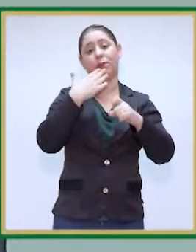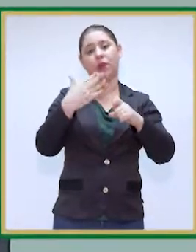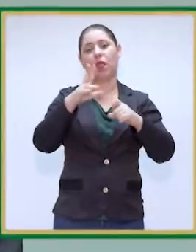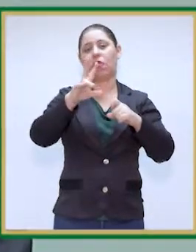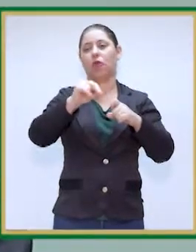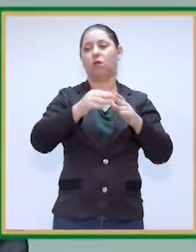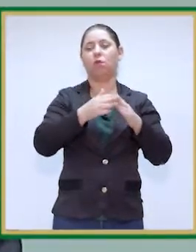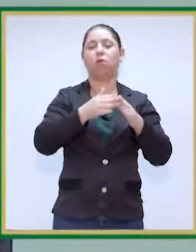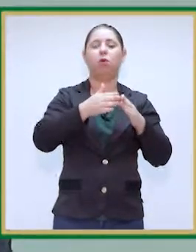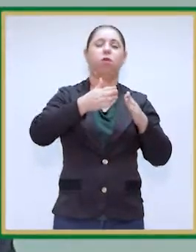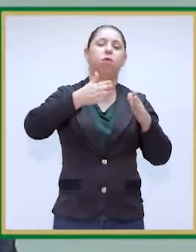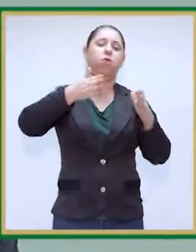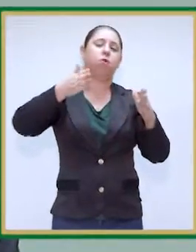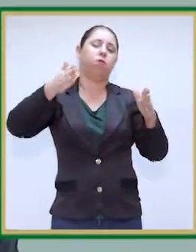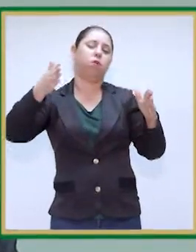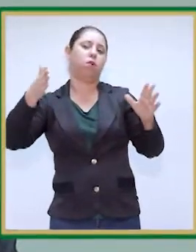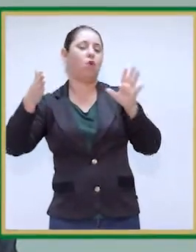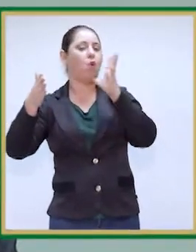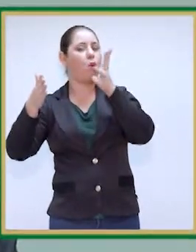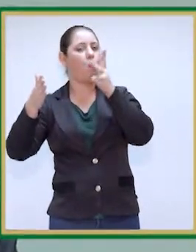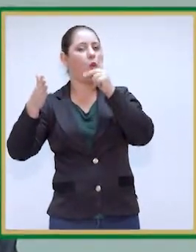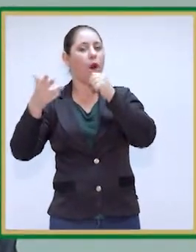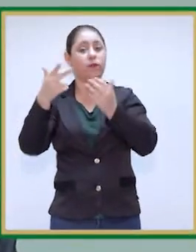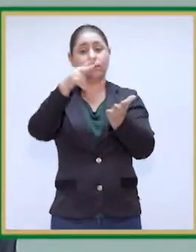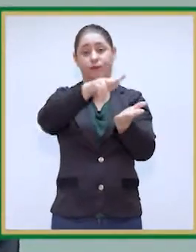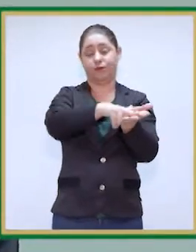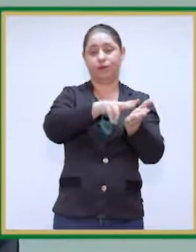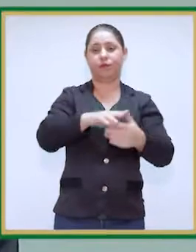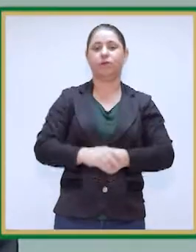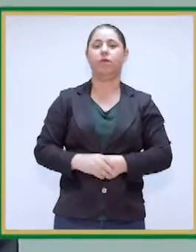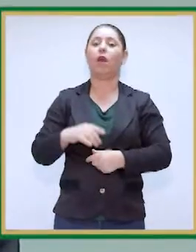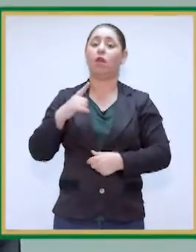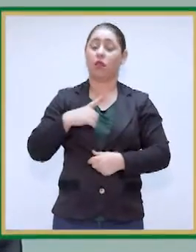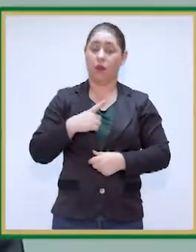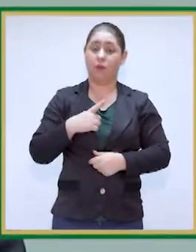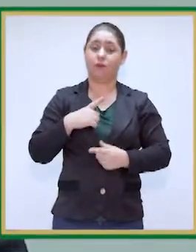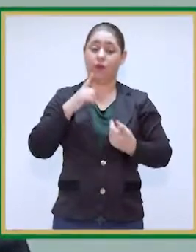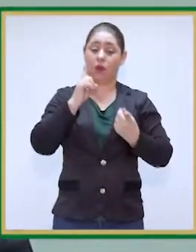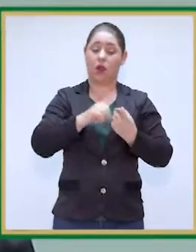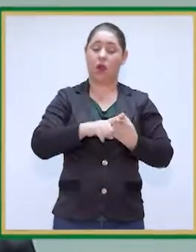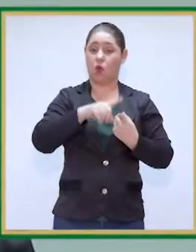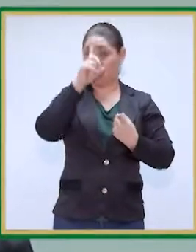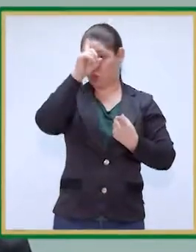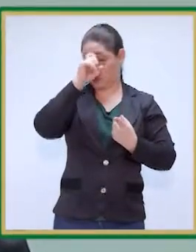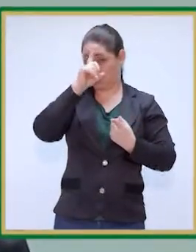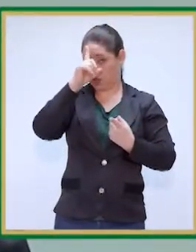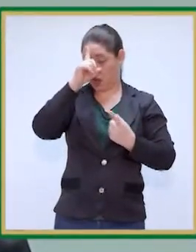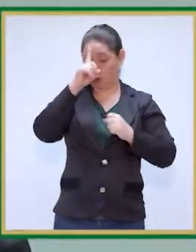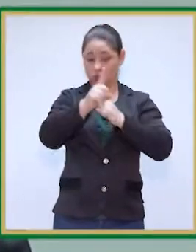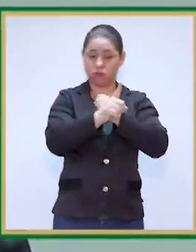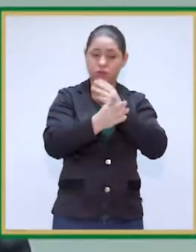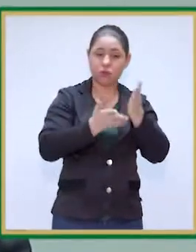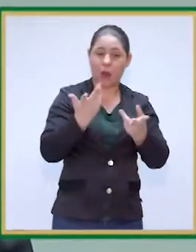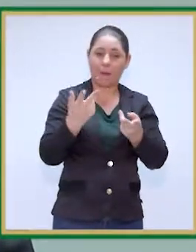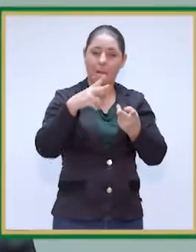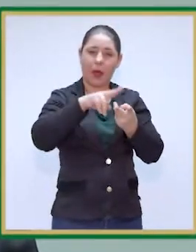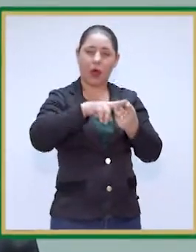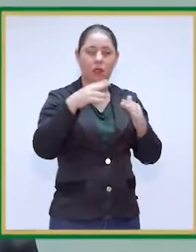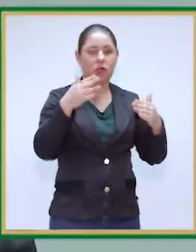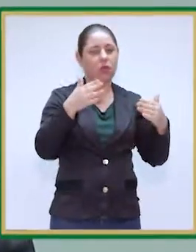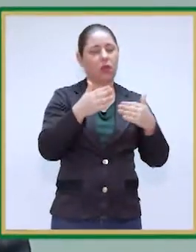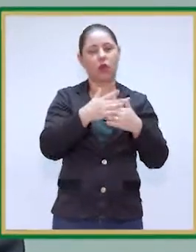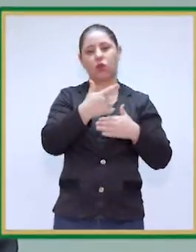não mais longas internações. Então, a gente tem esse cenário de hospital e custódia e tratamento